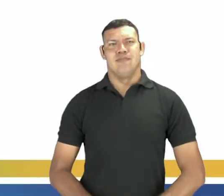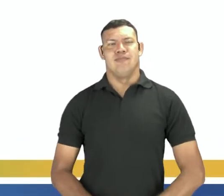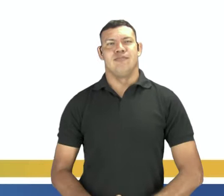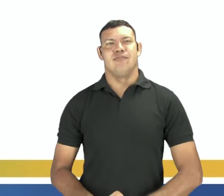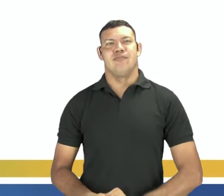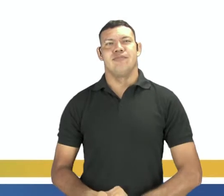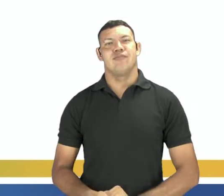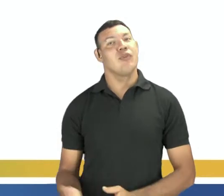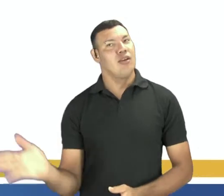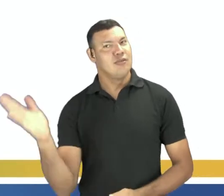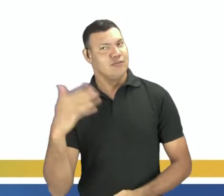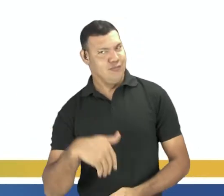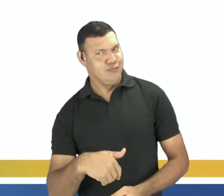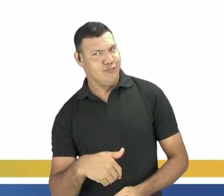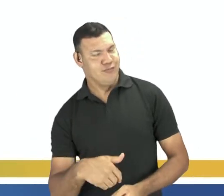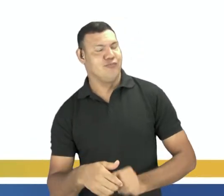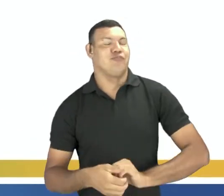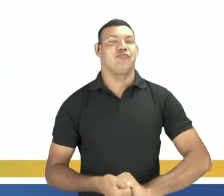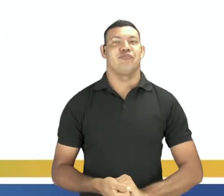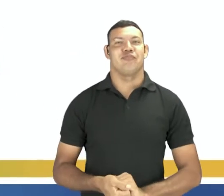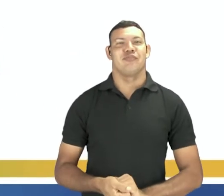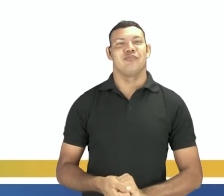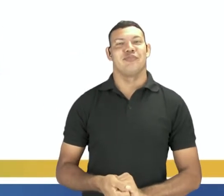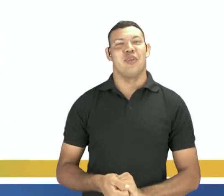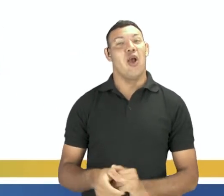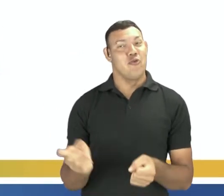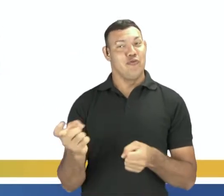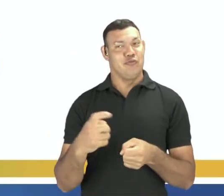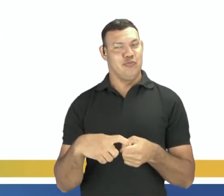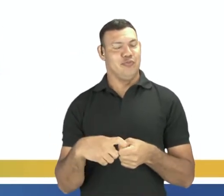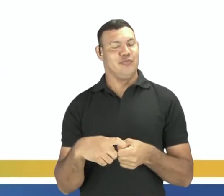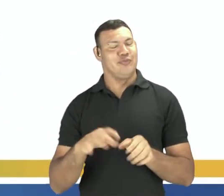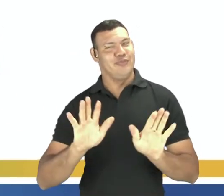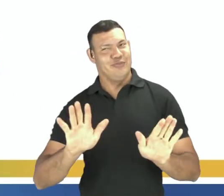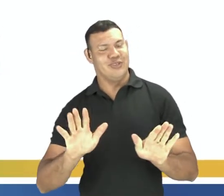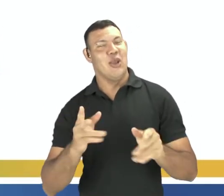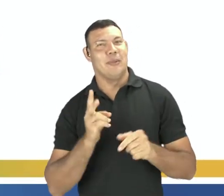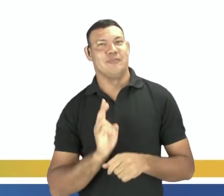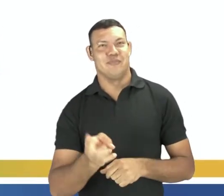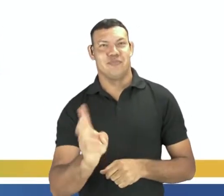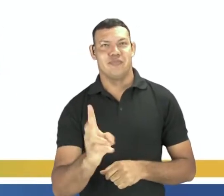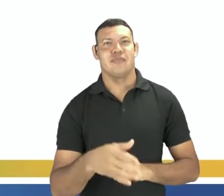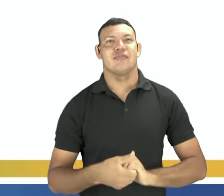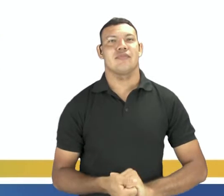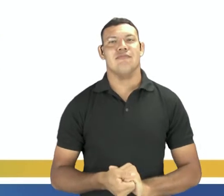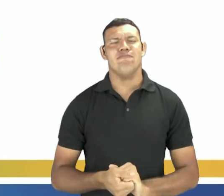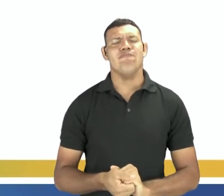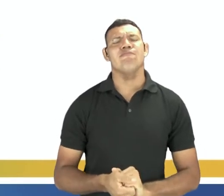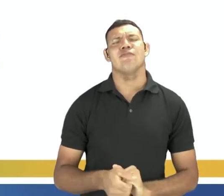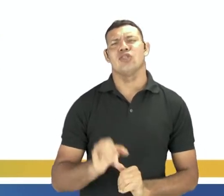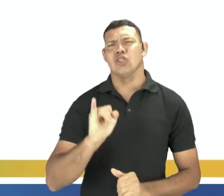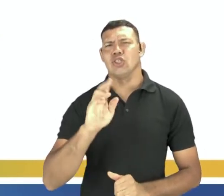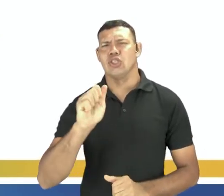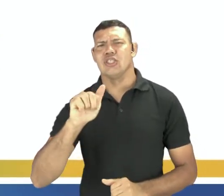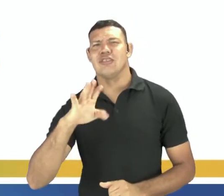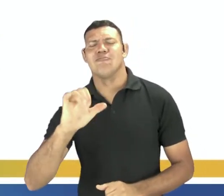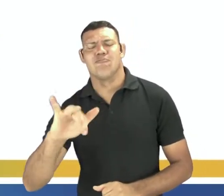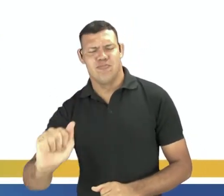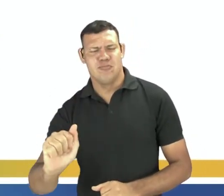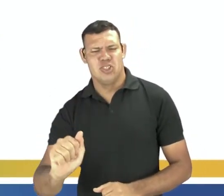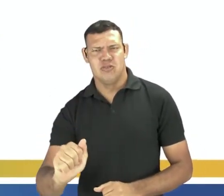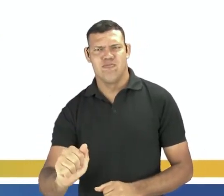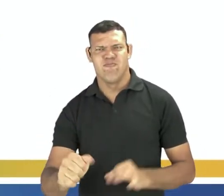Vamos lá. Terminamos. Só voltar aqui. Continuando. A excelente dona Inácia era mestra na